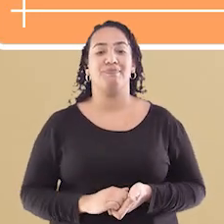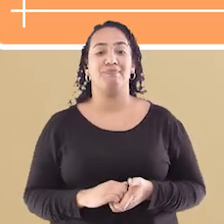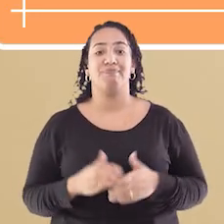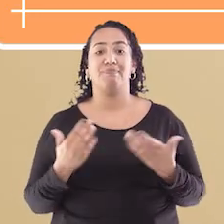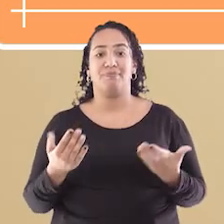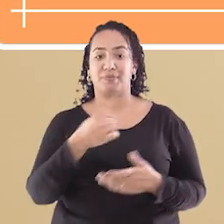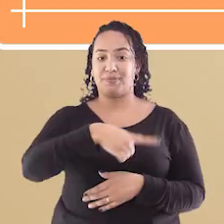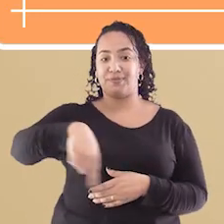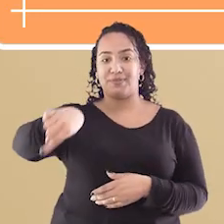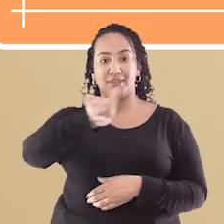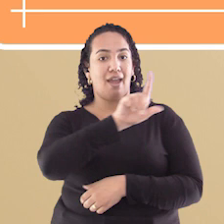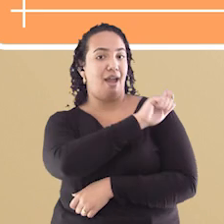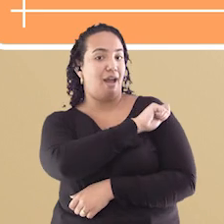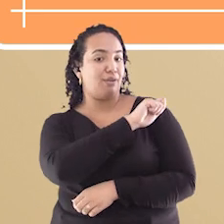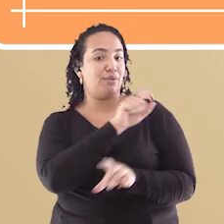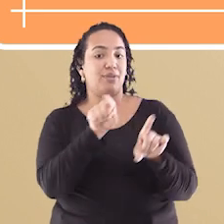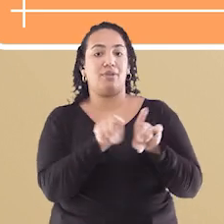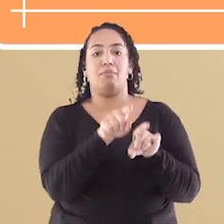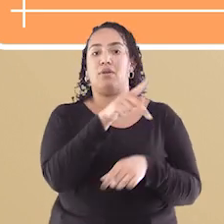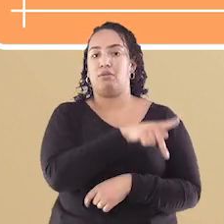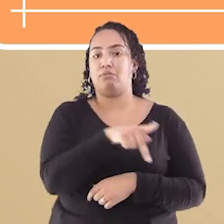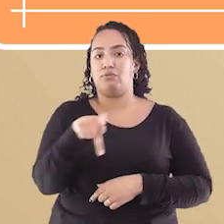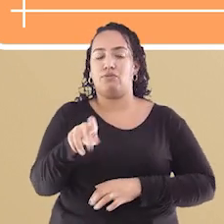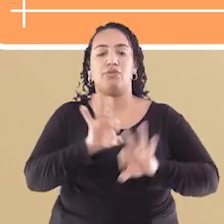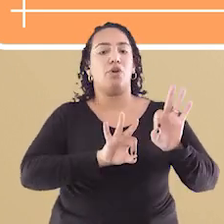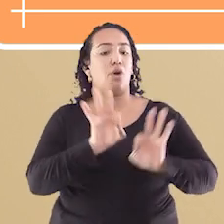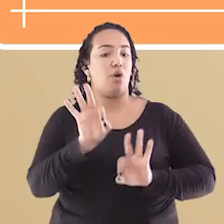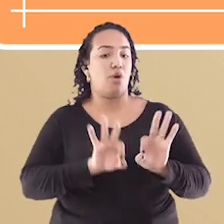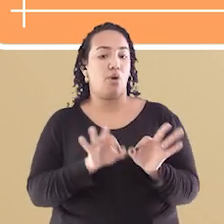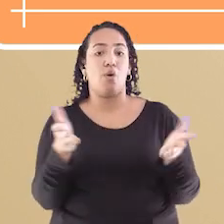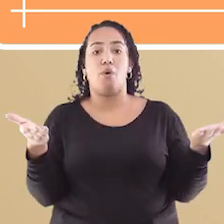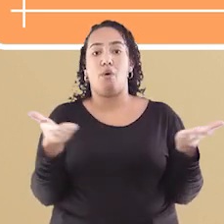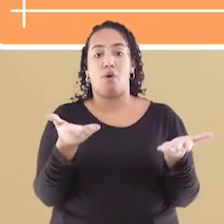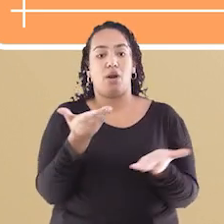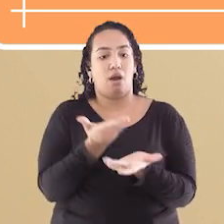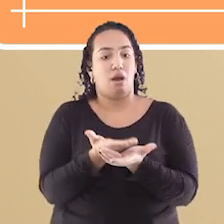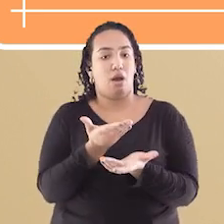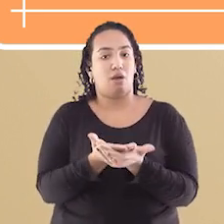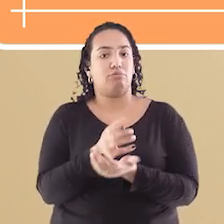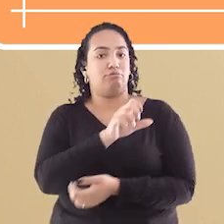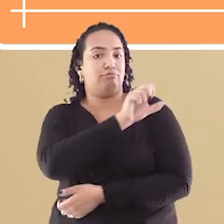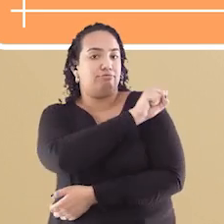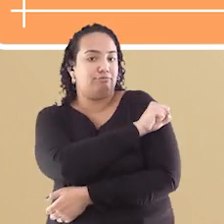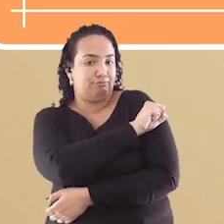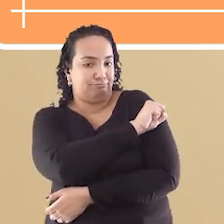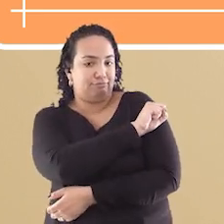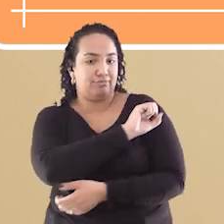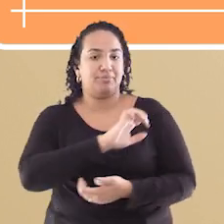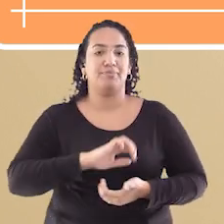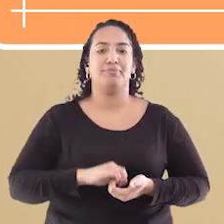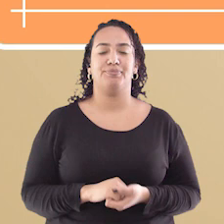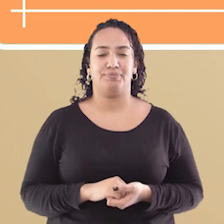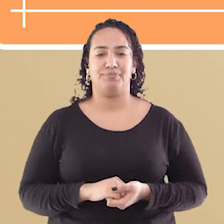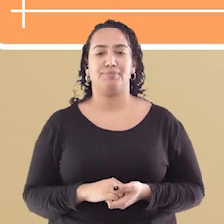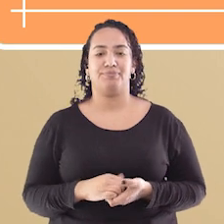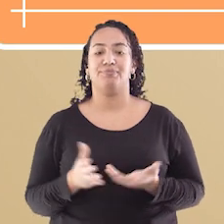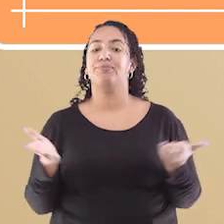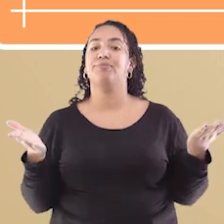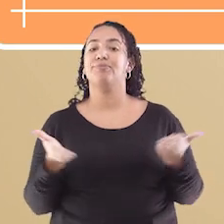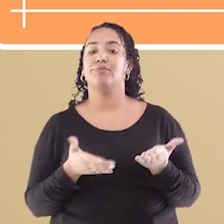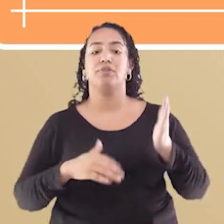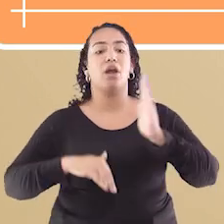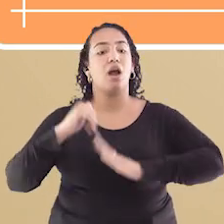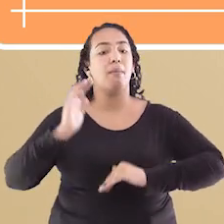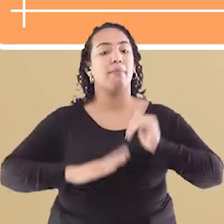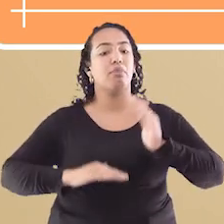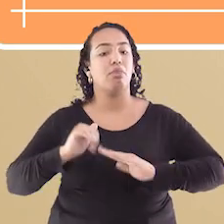Para que vocês, estudantes e professores da rede, possam se organizar, essa é uma aula do 8º ano dos anos finais. Hoje